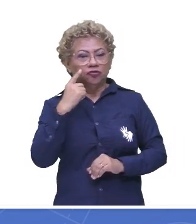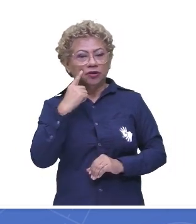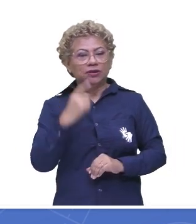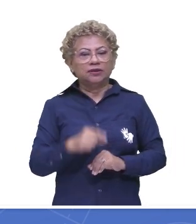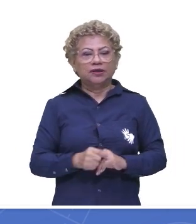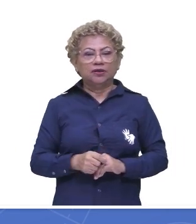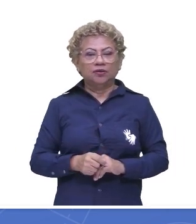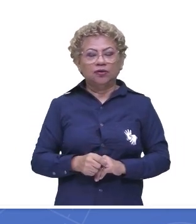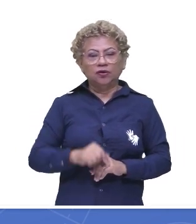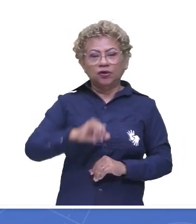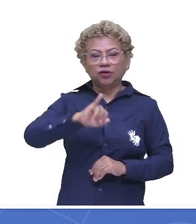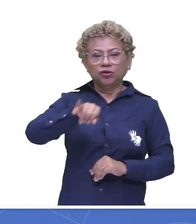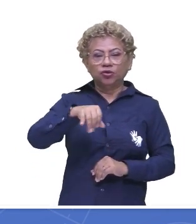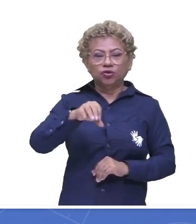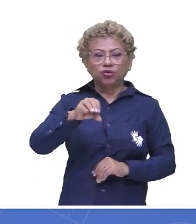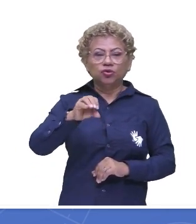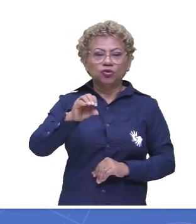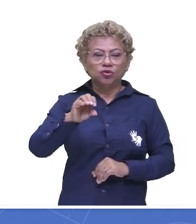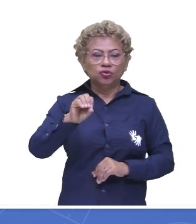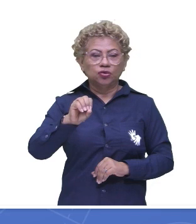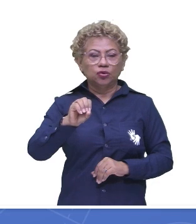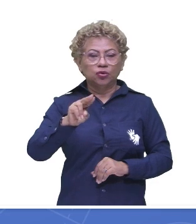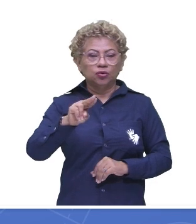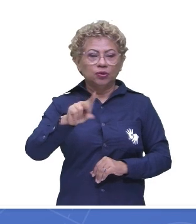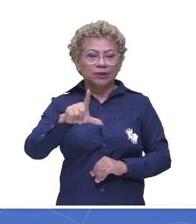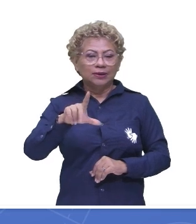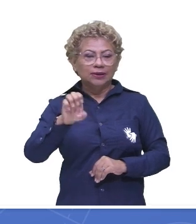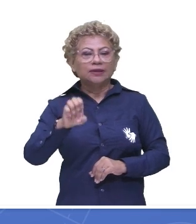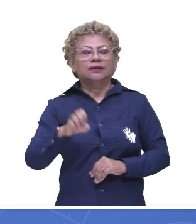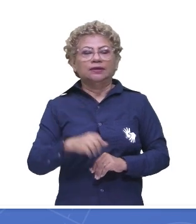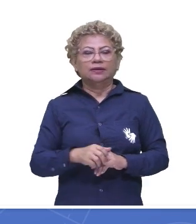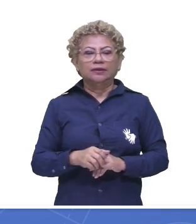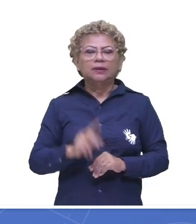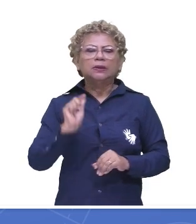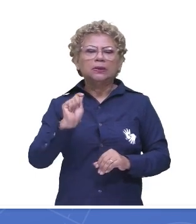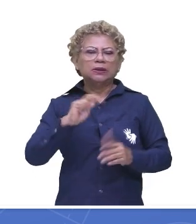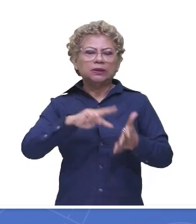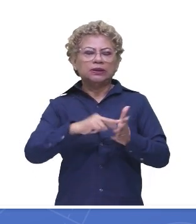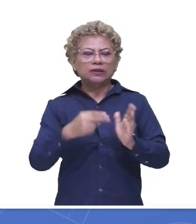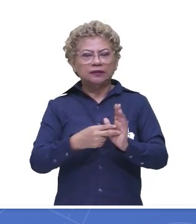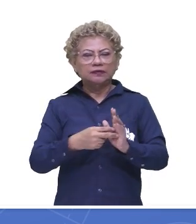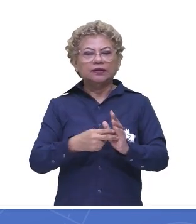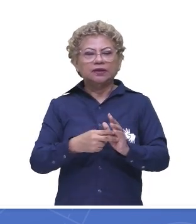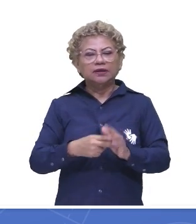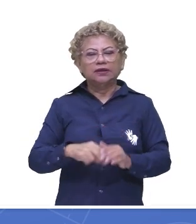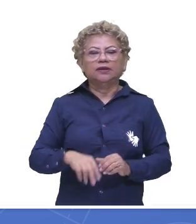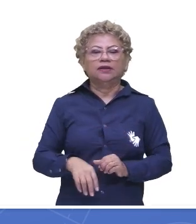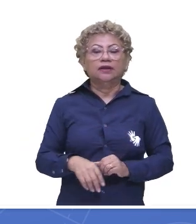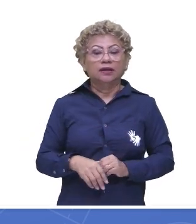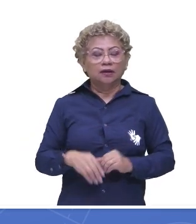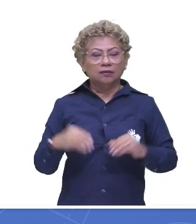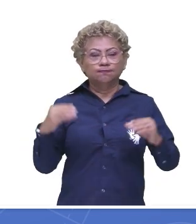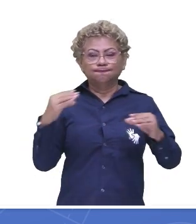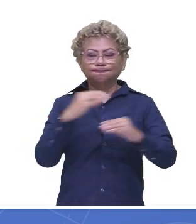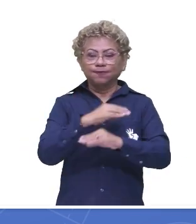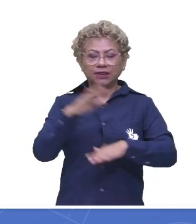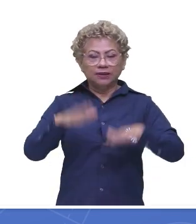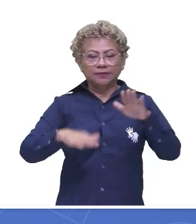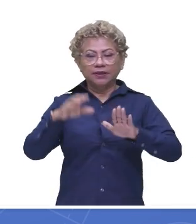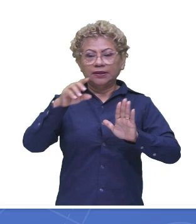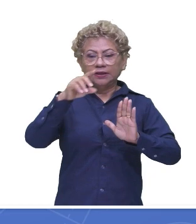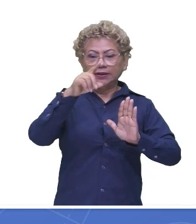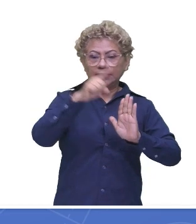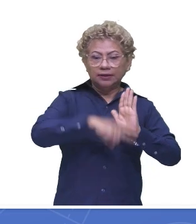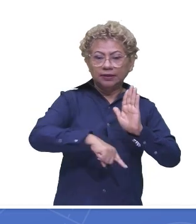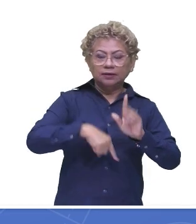por quilograma, como nós já sabemos. O calor latente pode assumir tanto valores positivos quanto negativos. Se